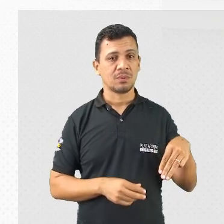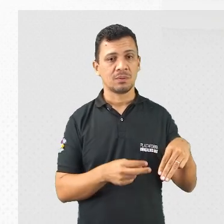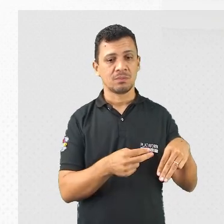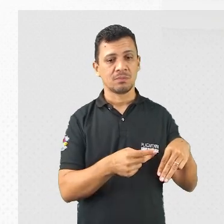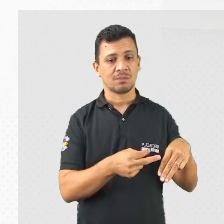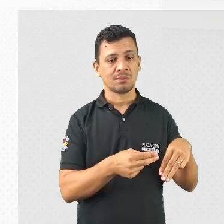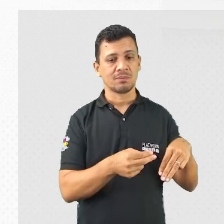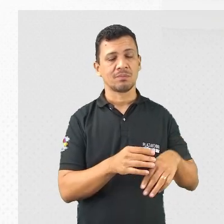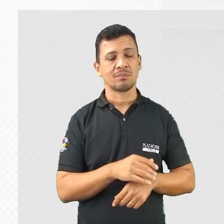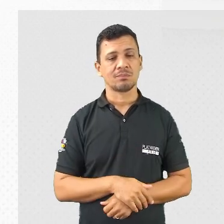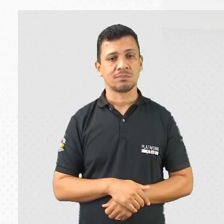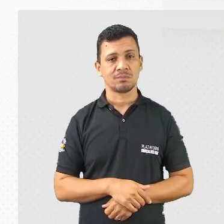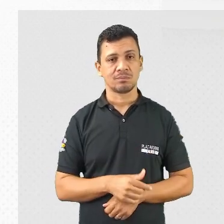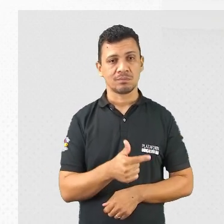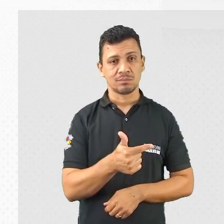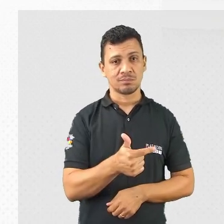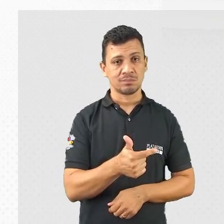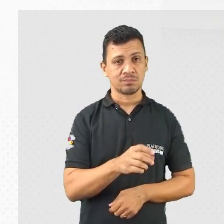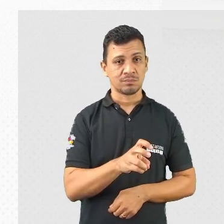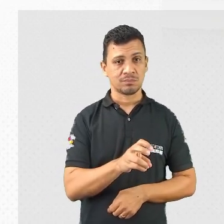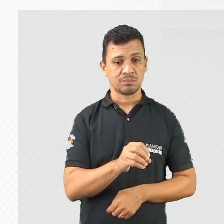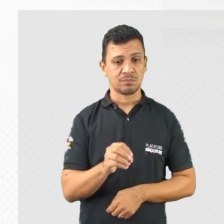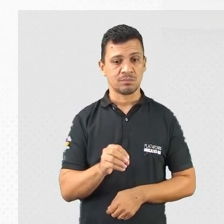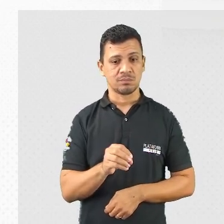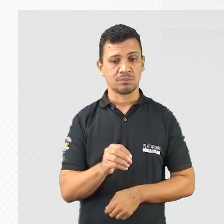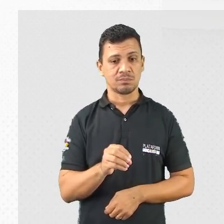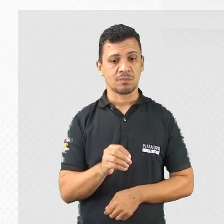igual a 2.500